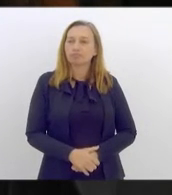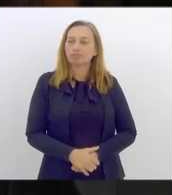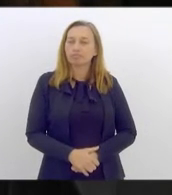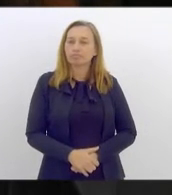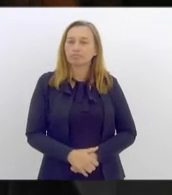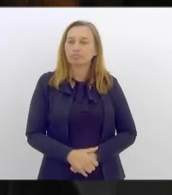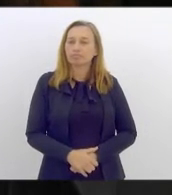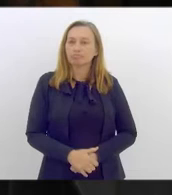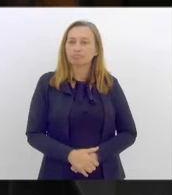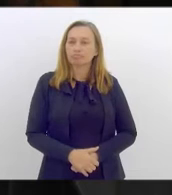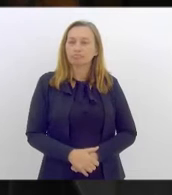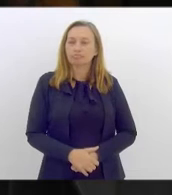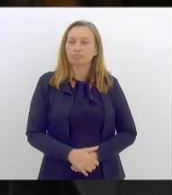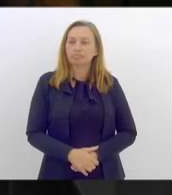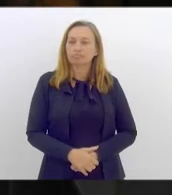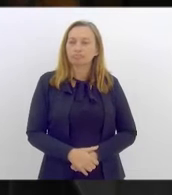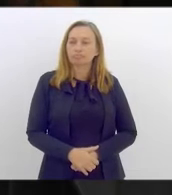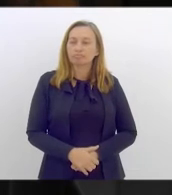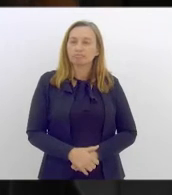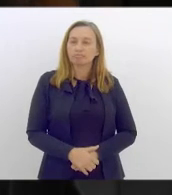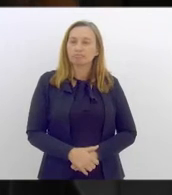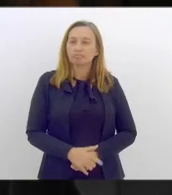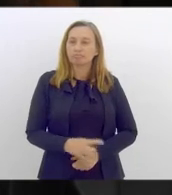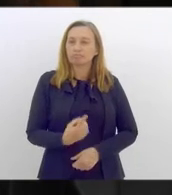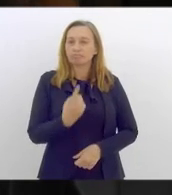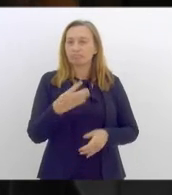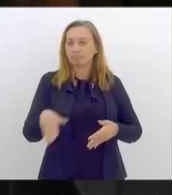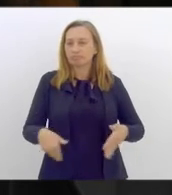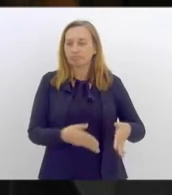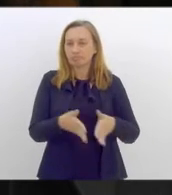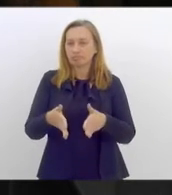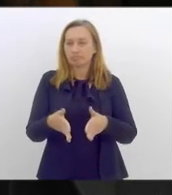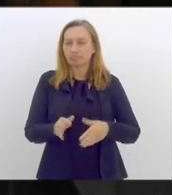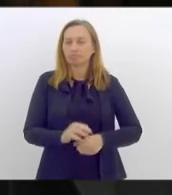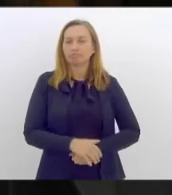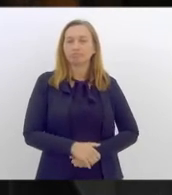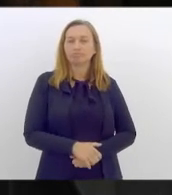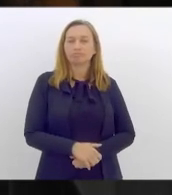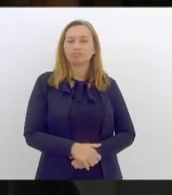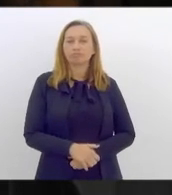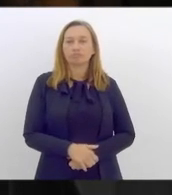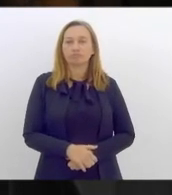um Samba de Uma Nota Só produzir